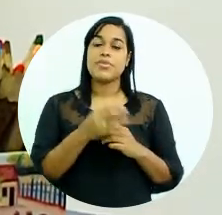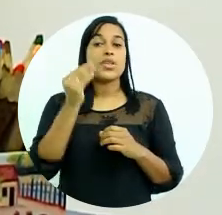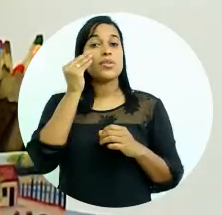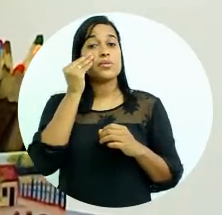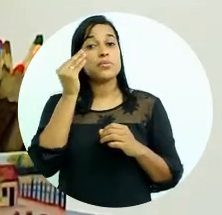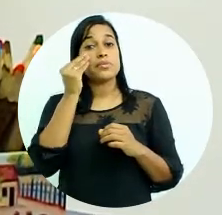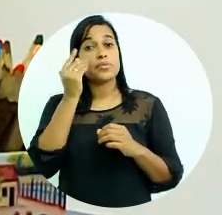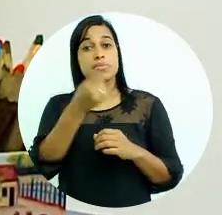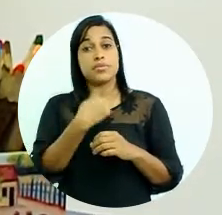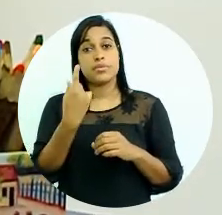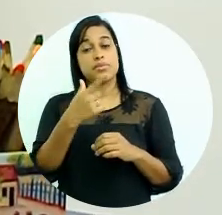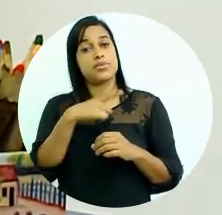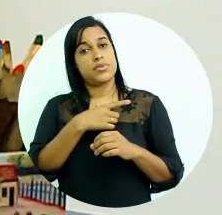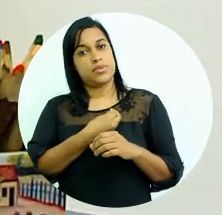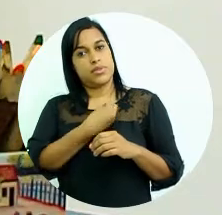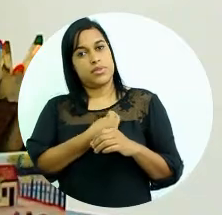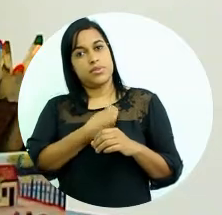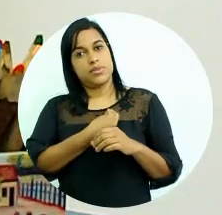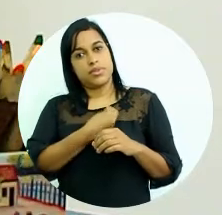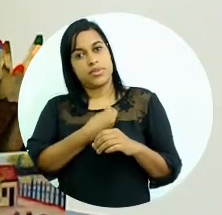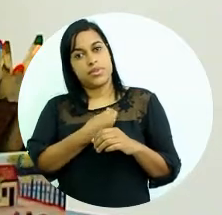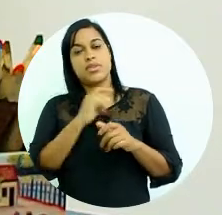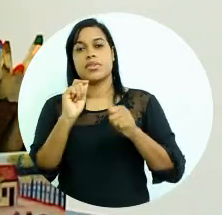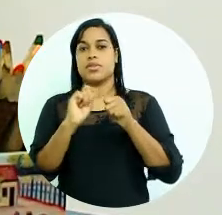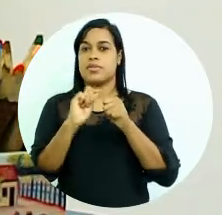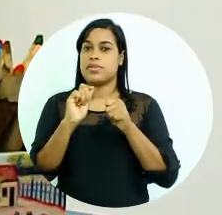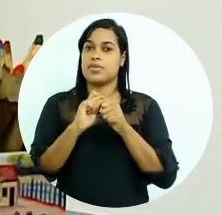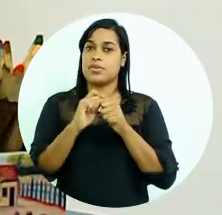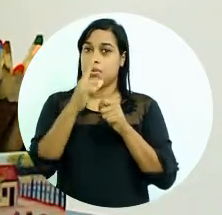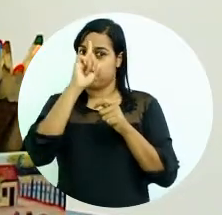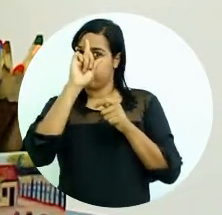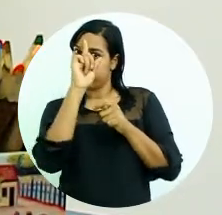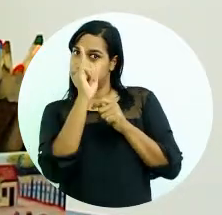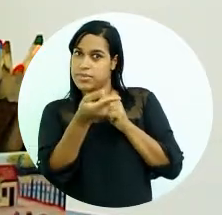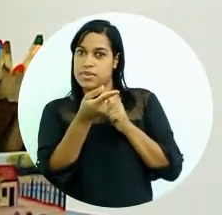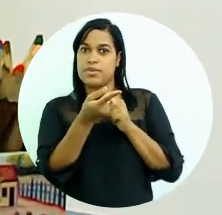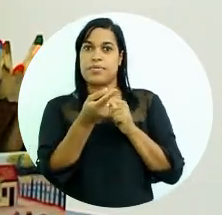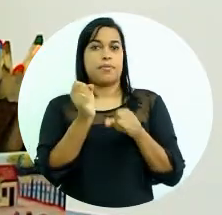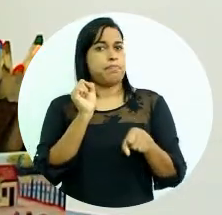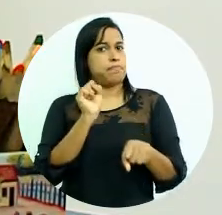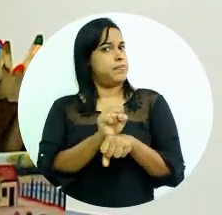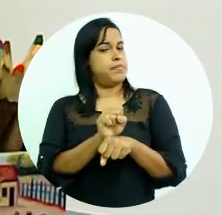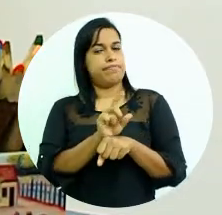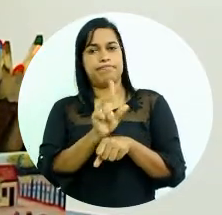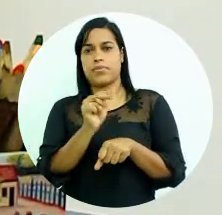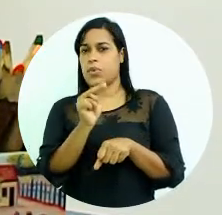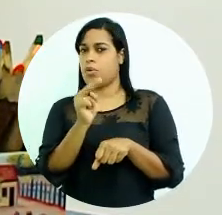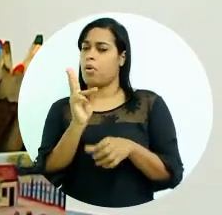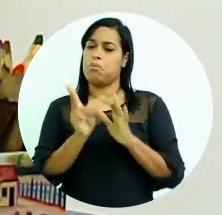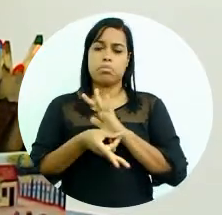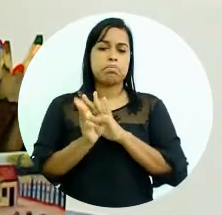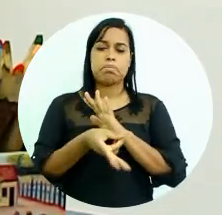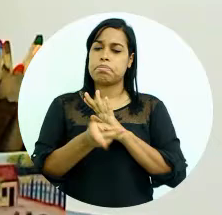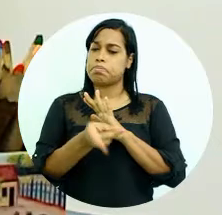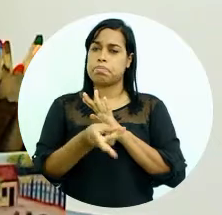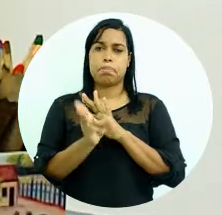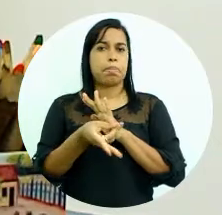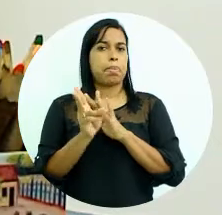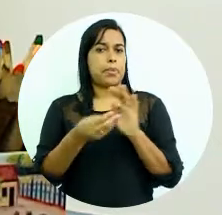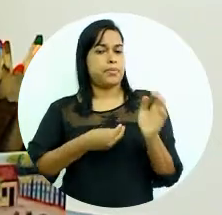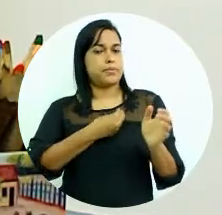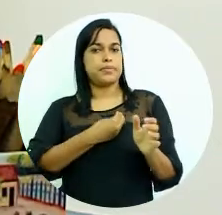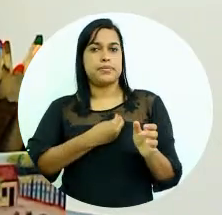e do acúmulo de experiência que nós temos ao longo da vida. E aí fazemos todos esses julgamentos e não paramos de fazer esses